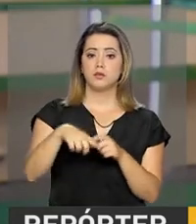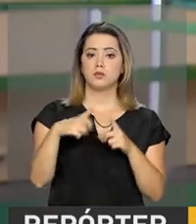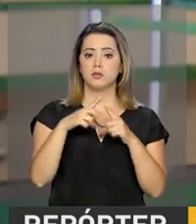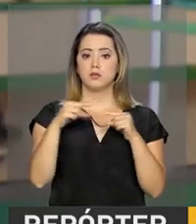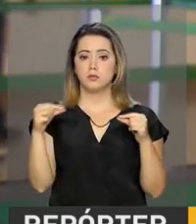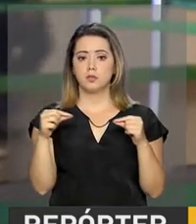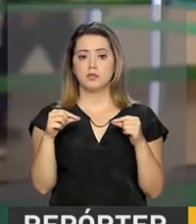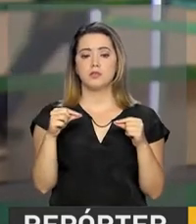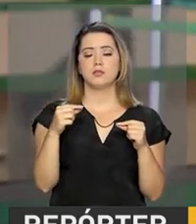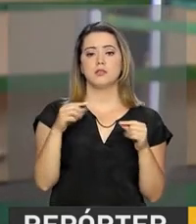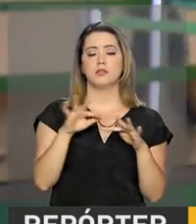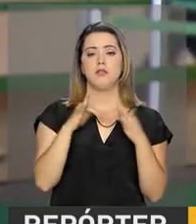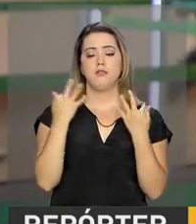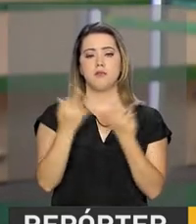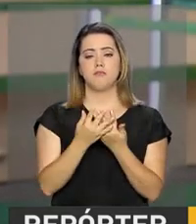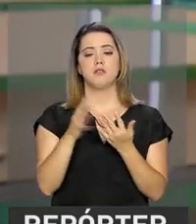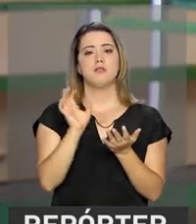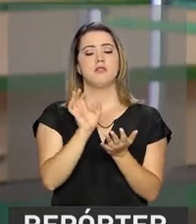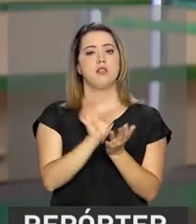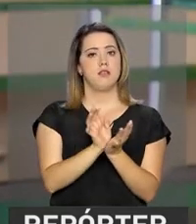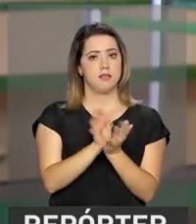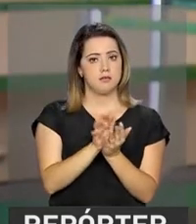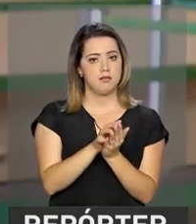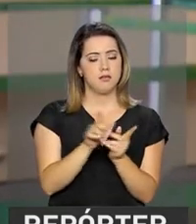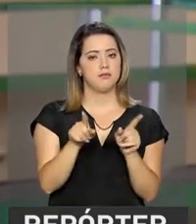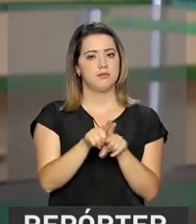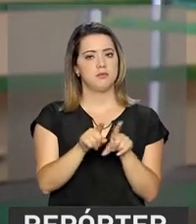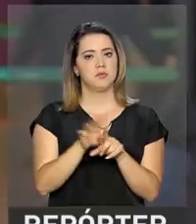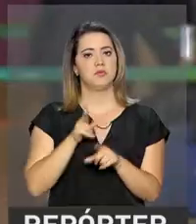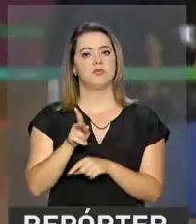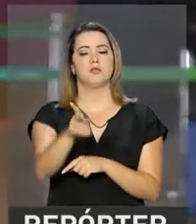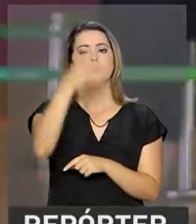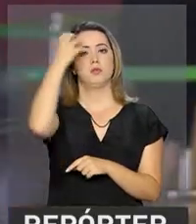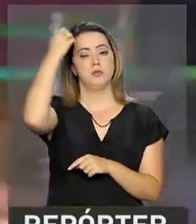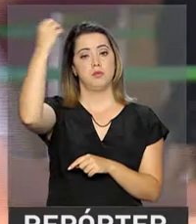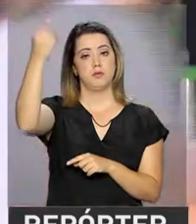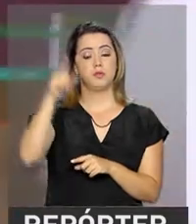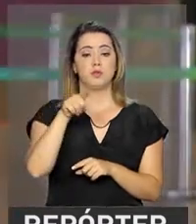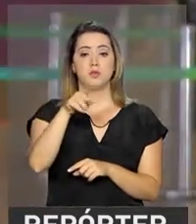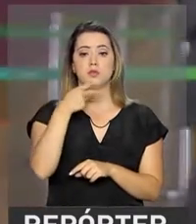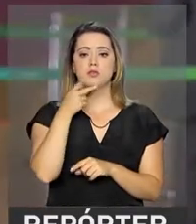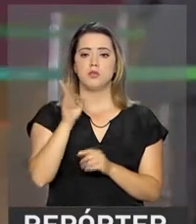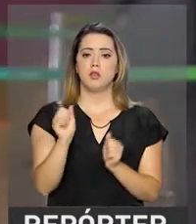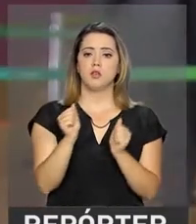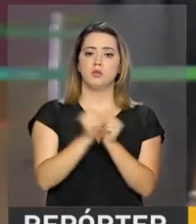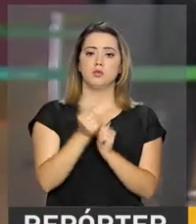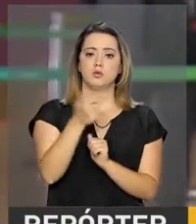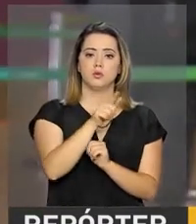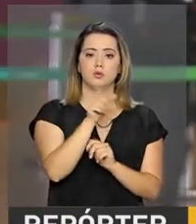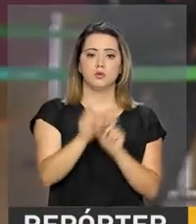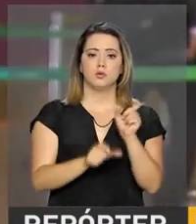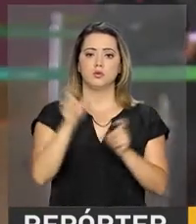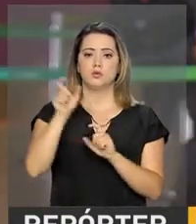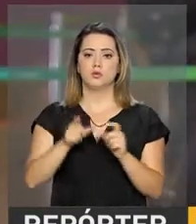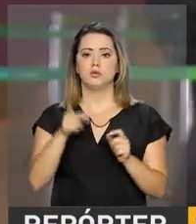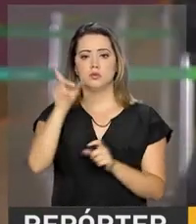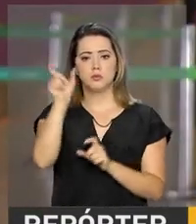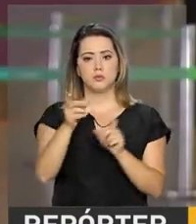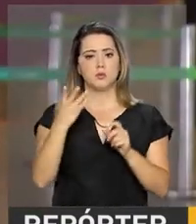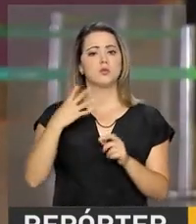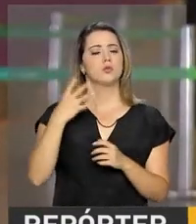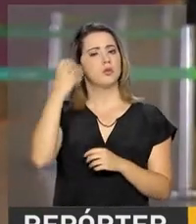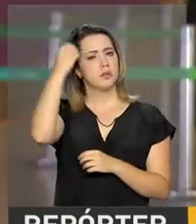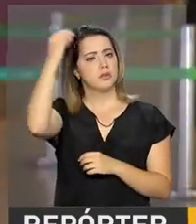no recife enquanto sempre viajando ea maria ângela não está sozinha as pessoas estão mesmo